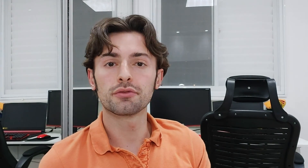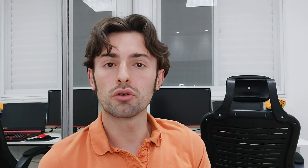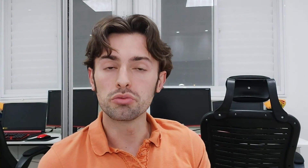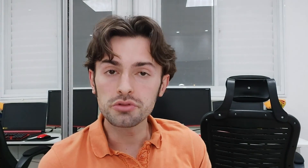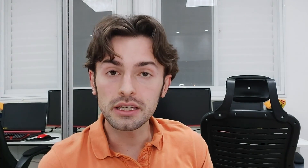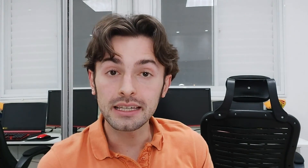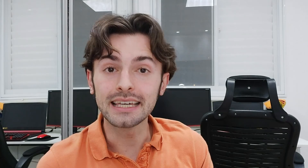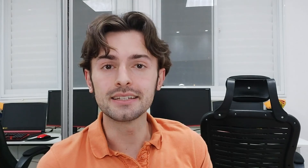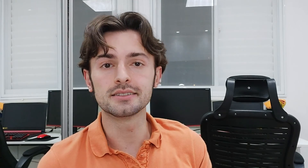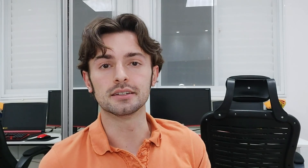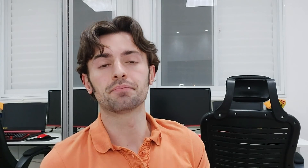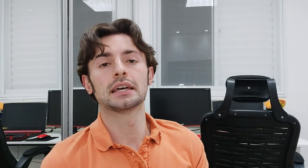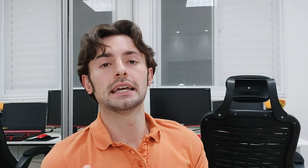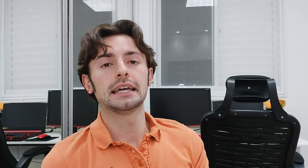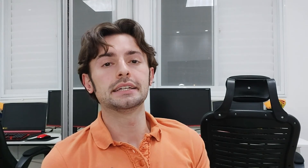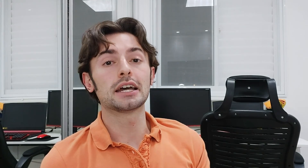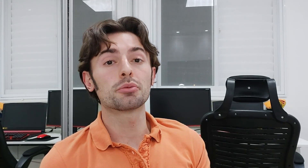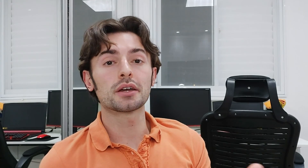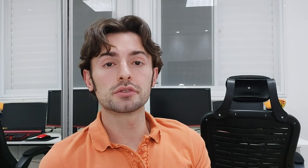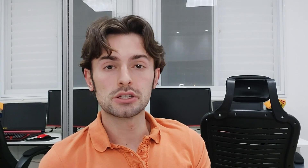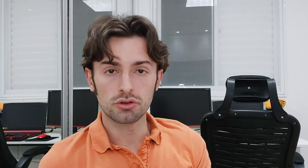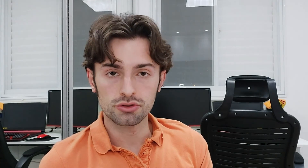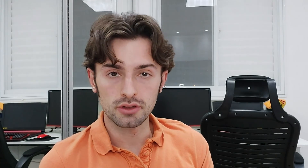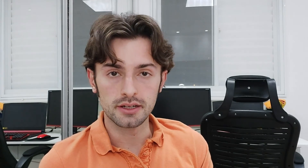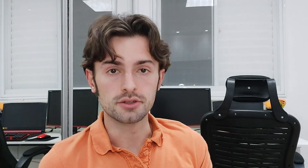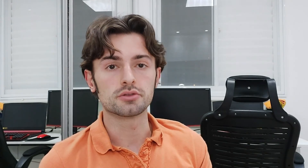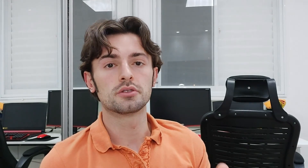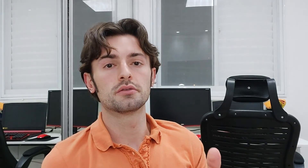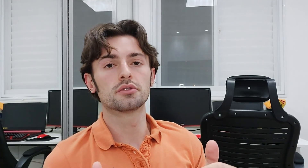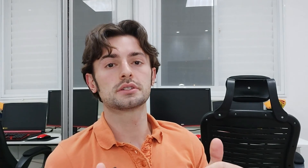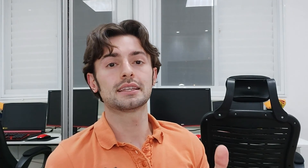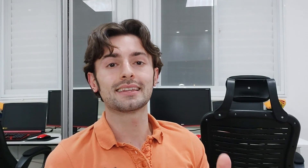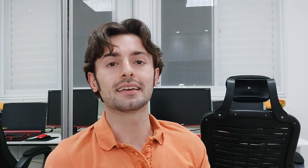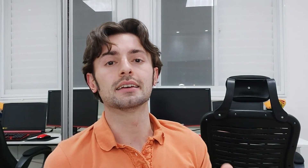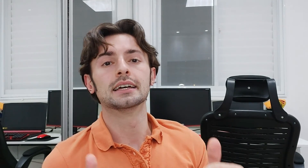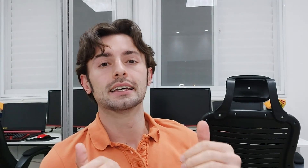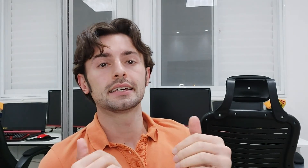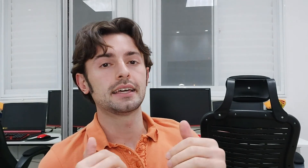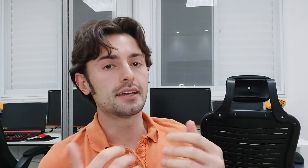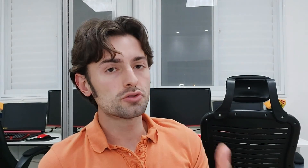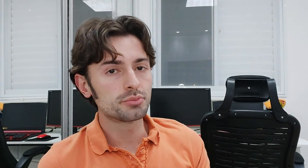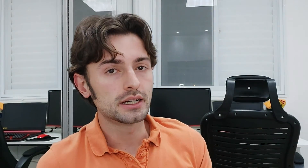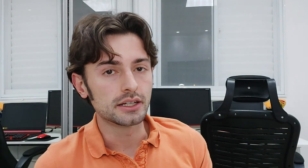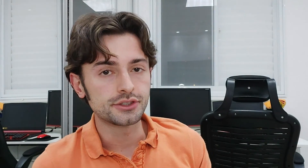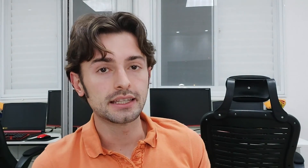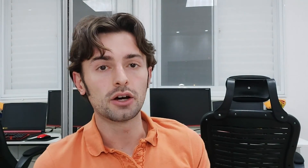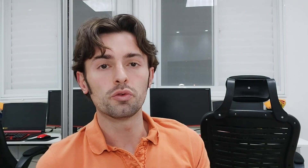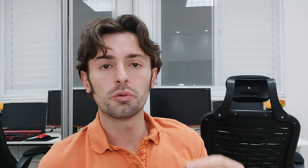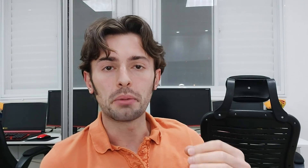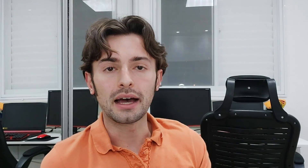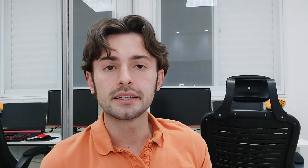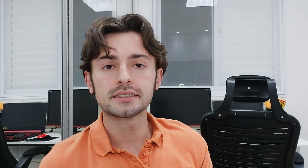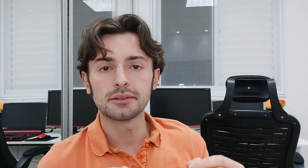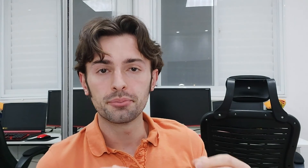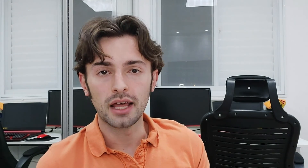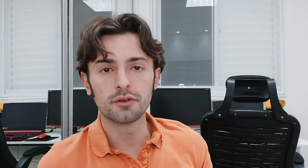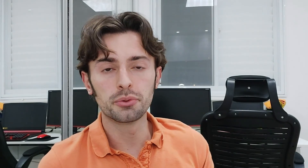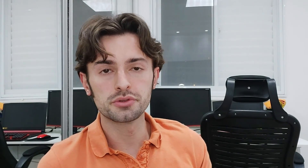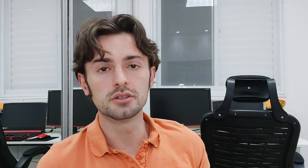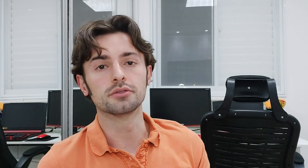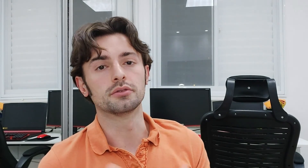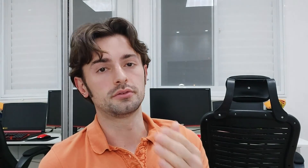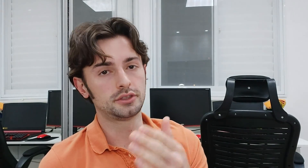e a legenda ficou com uns 15 E aí como é que você se posiciona isso? Você tem que resumir a legenda o mais